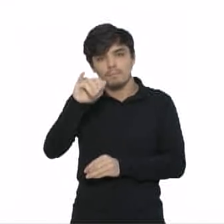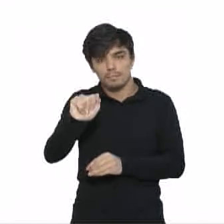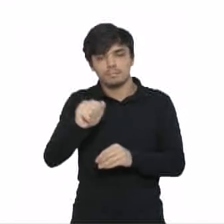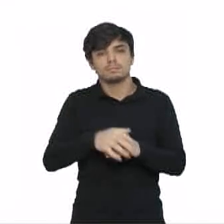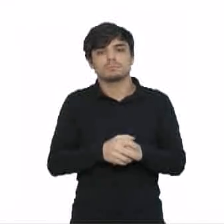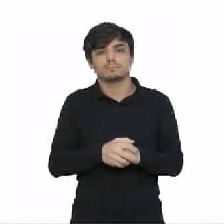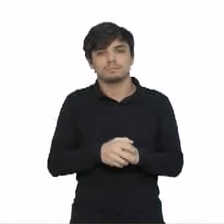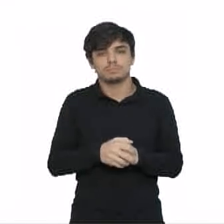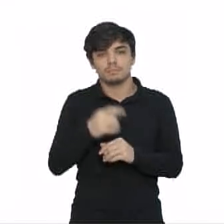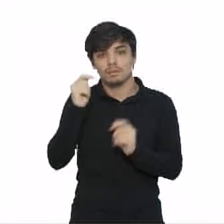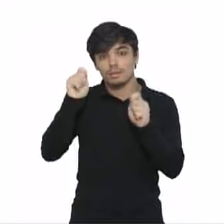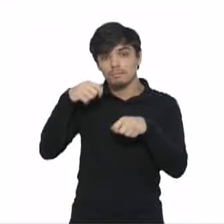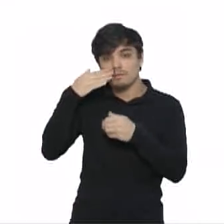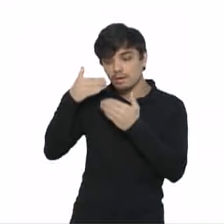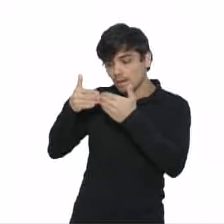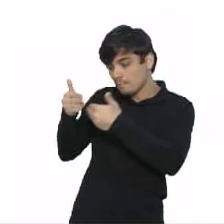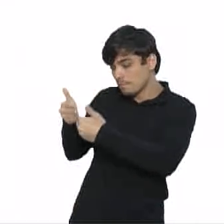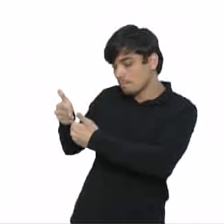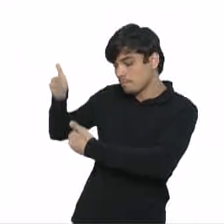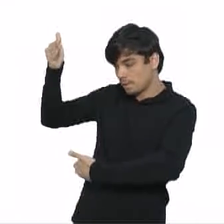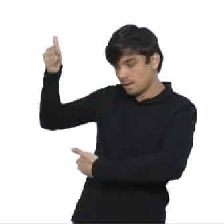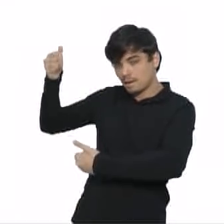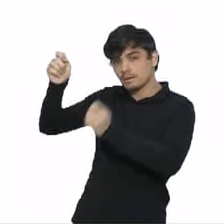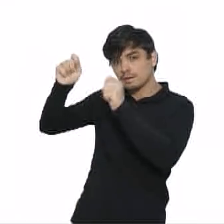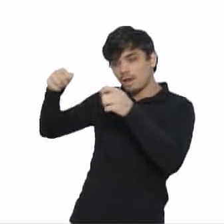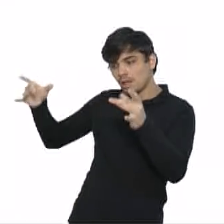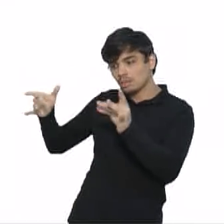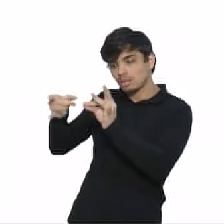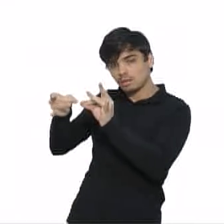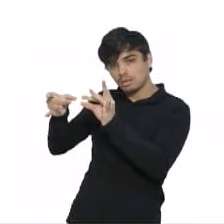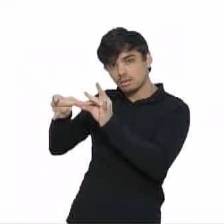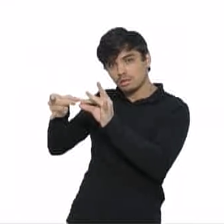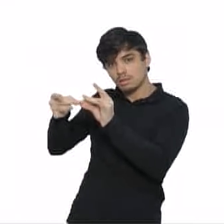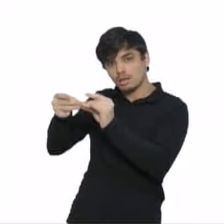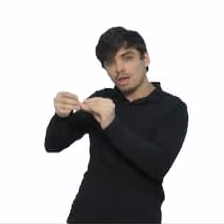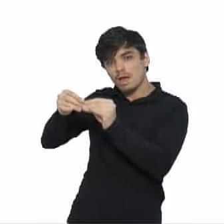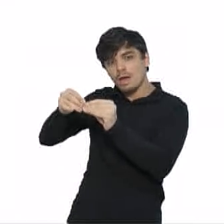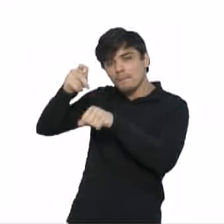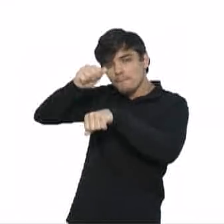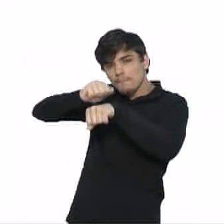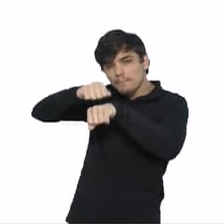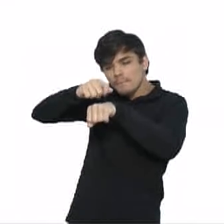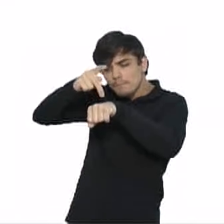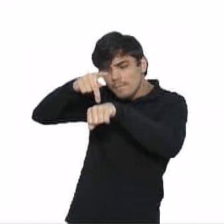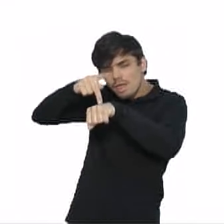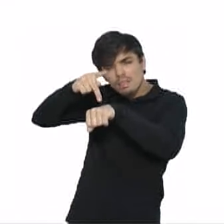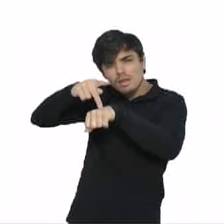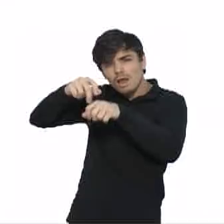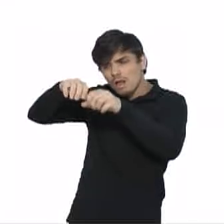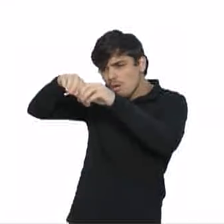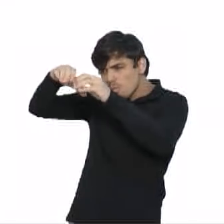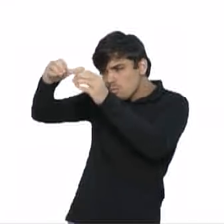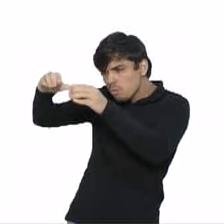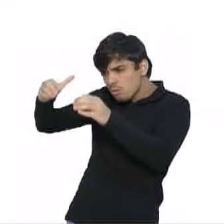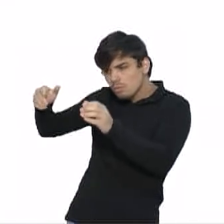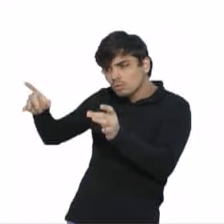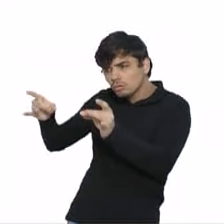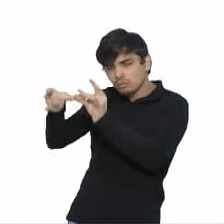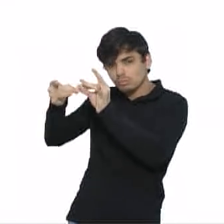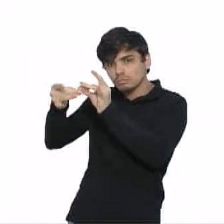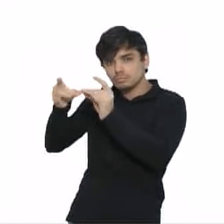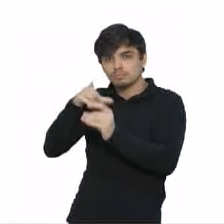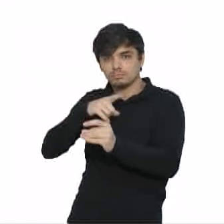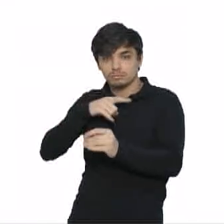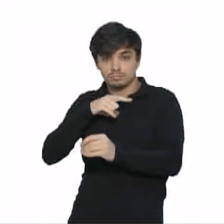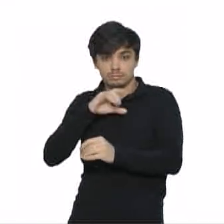partir da composição de rochas feitas como se fosse o nosso cimento. Tendo em mãos, então, pessoal, o cimento, o